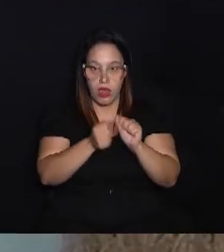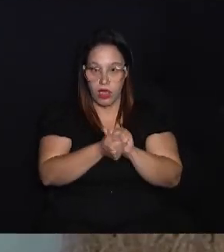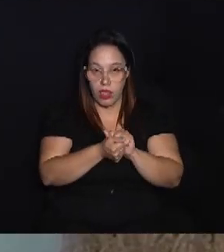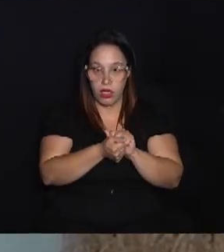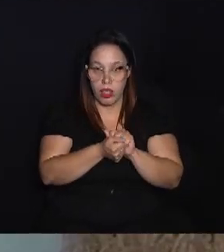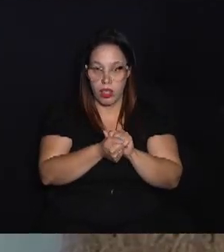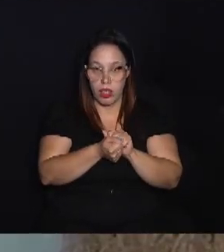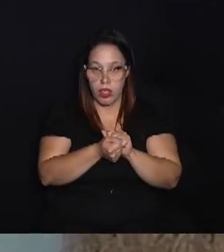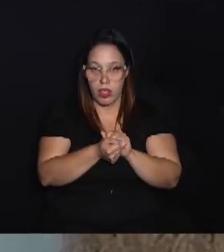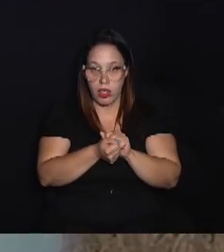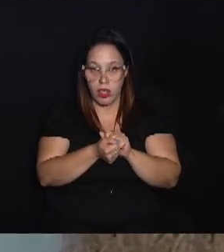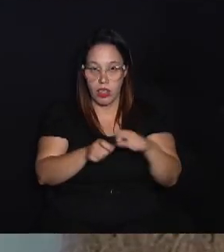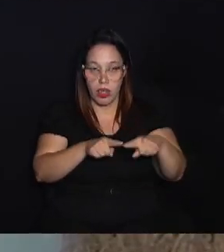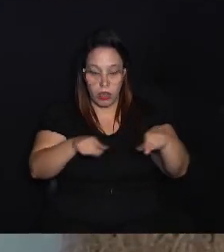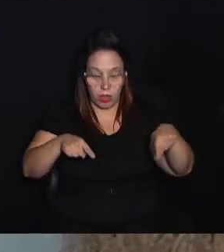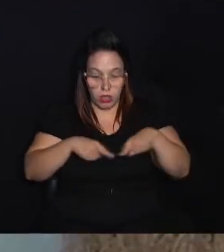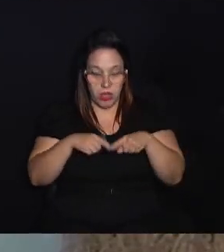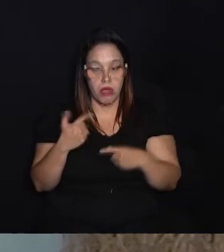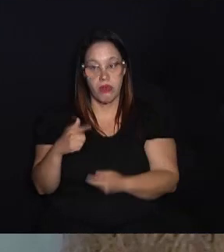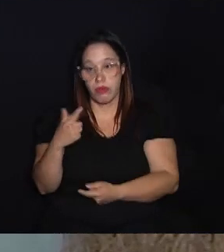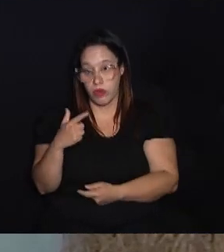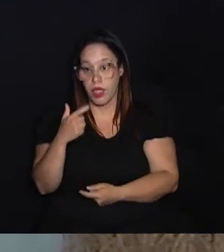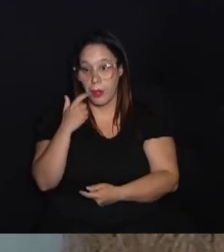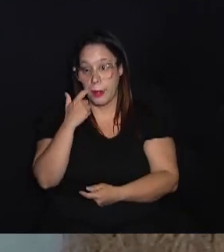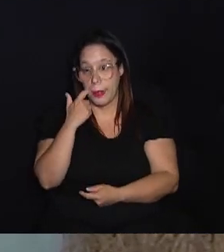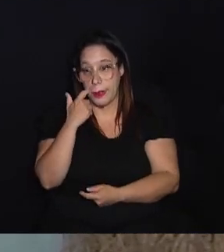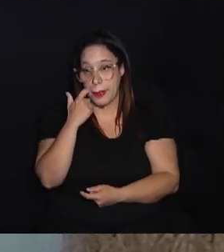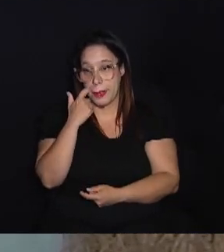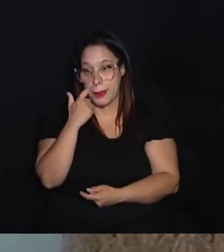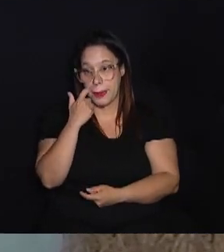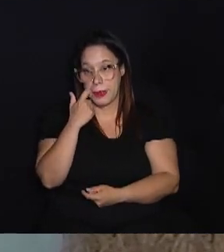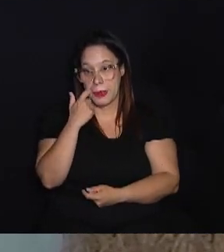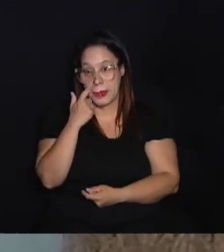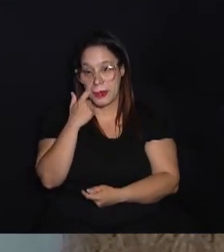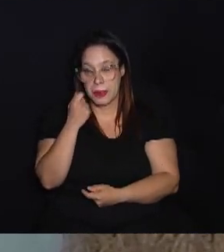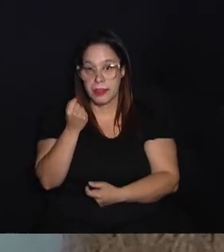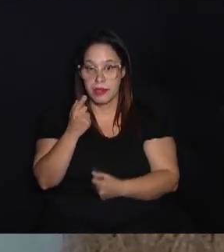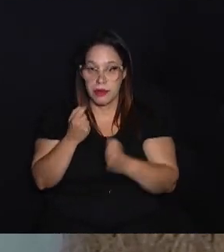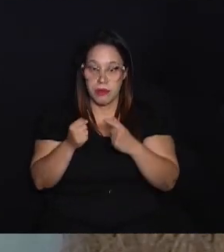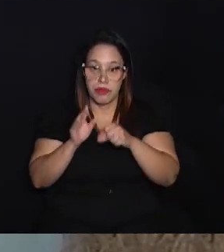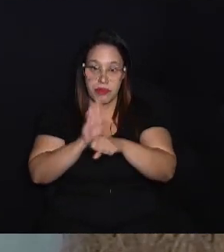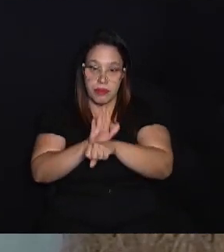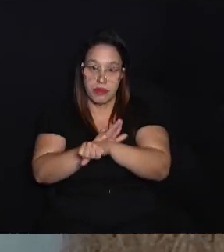forração, tem que ter banheirinho, tem que não ter, né? Então, esses cuidados